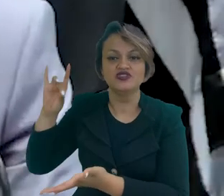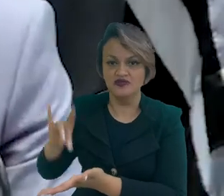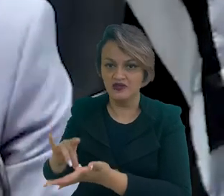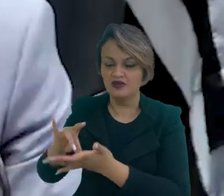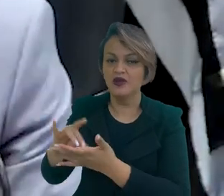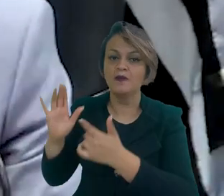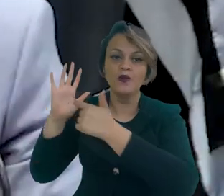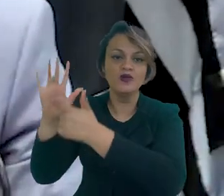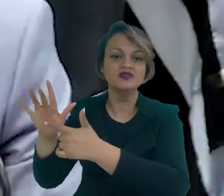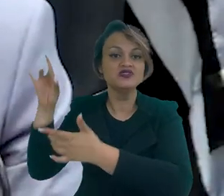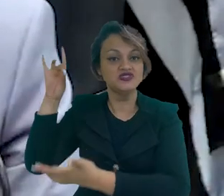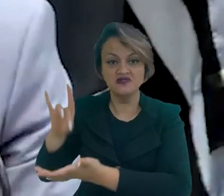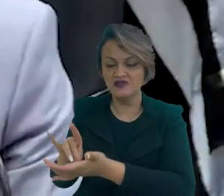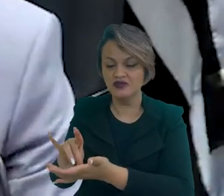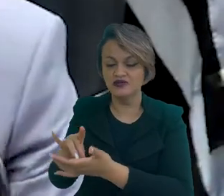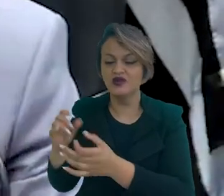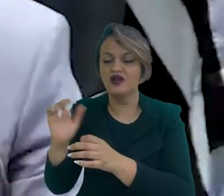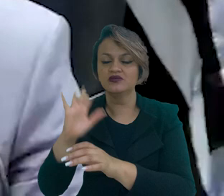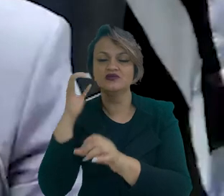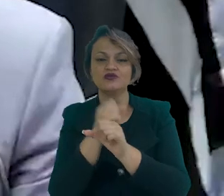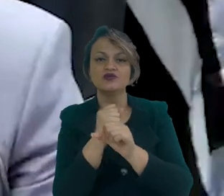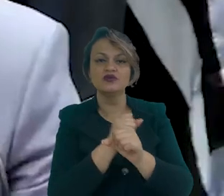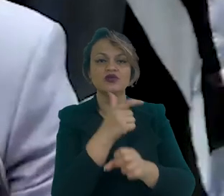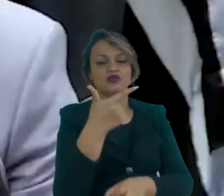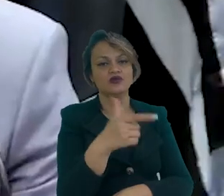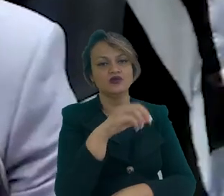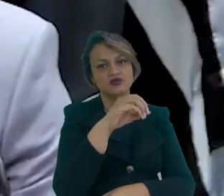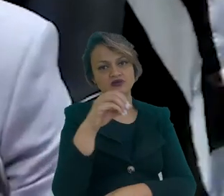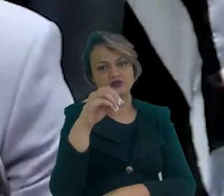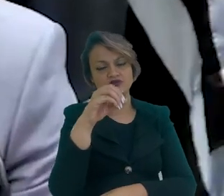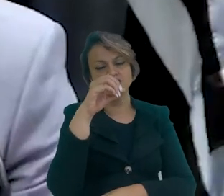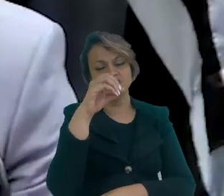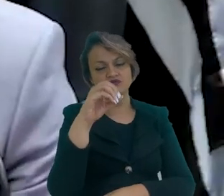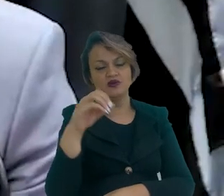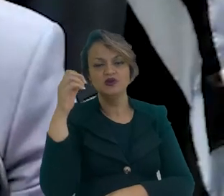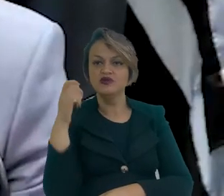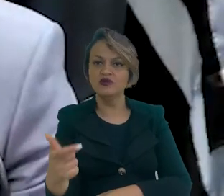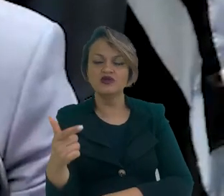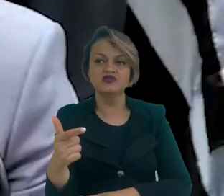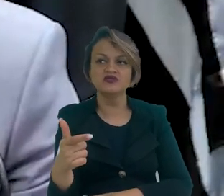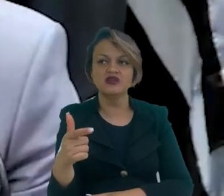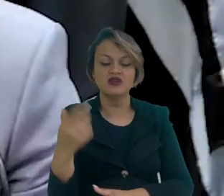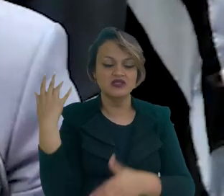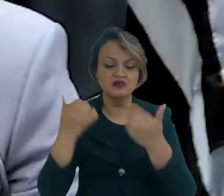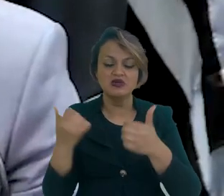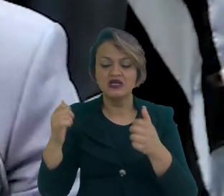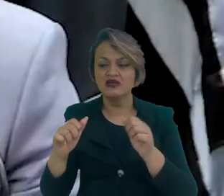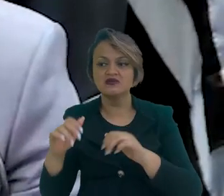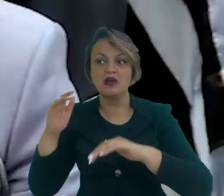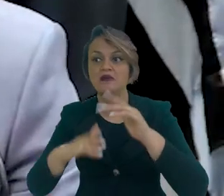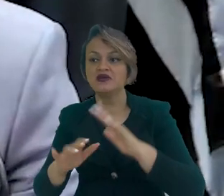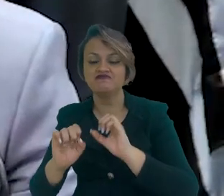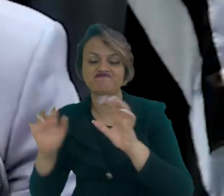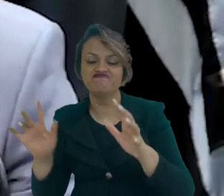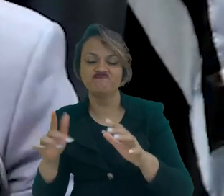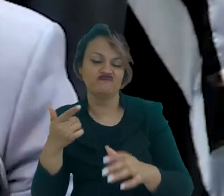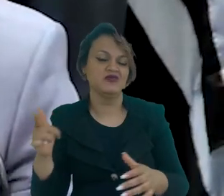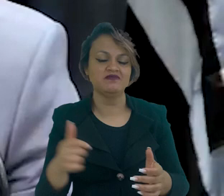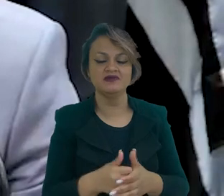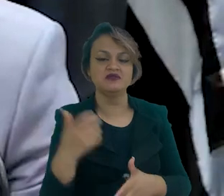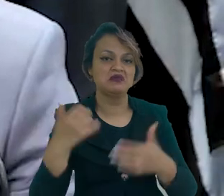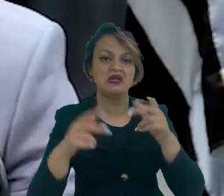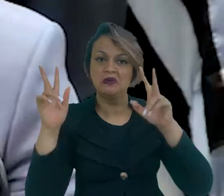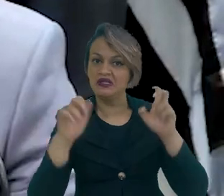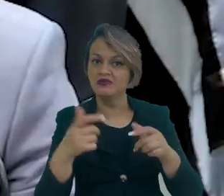assumir e de fato na exposição de motivos do Código Civil de 2002 não há